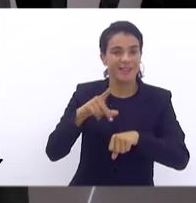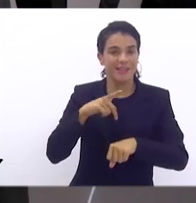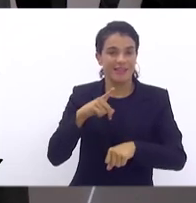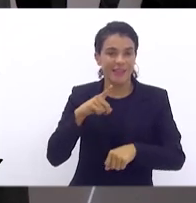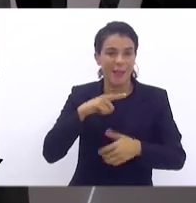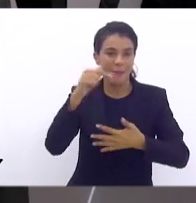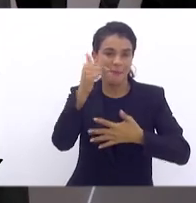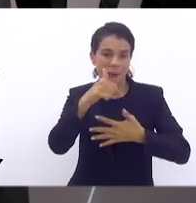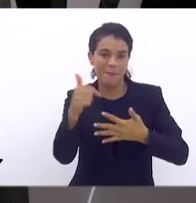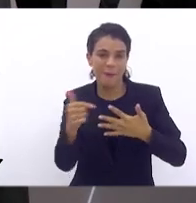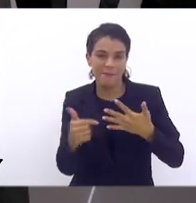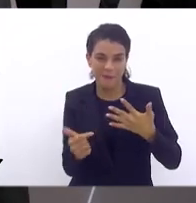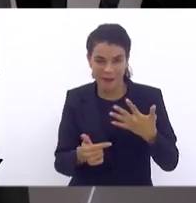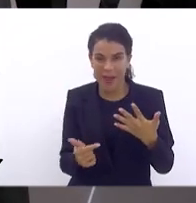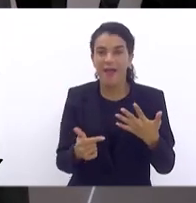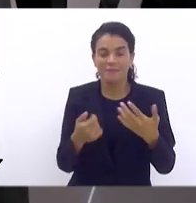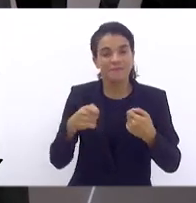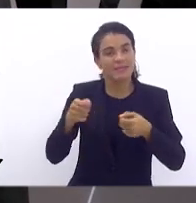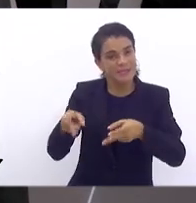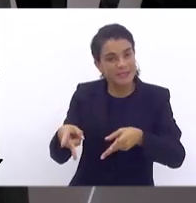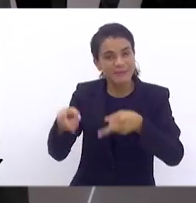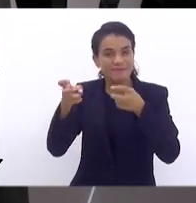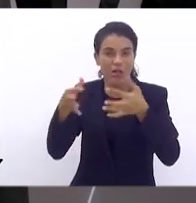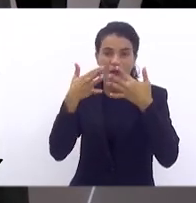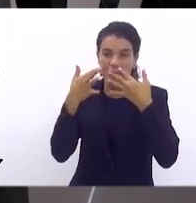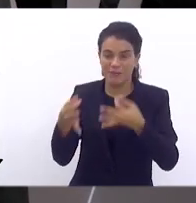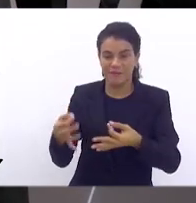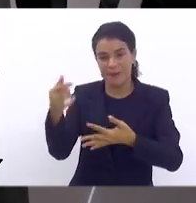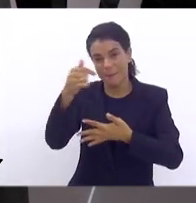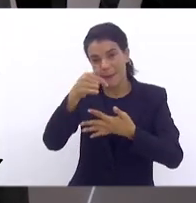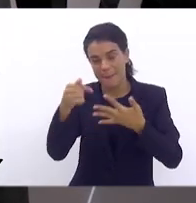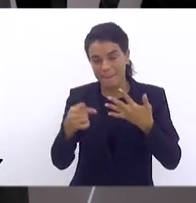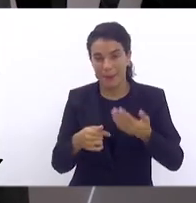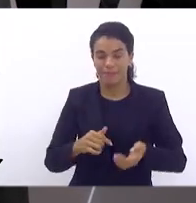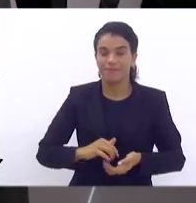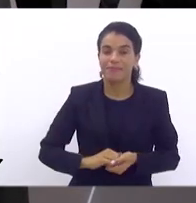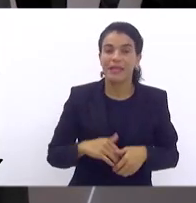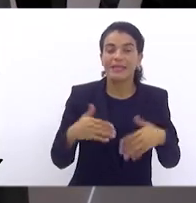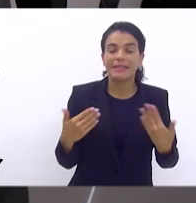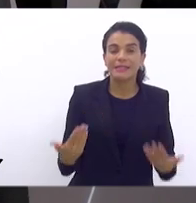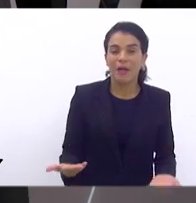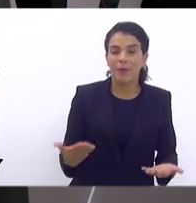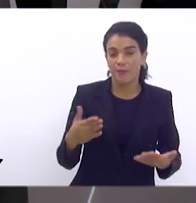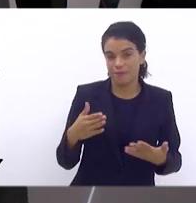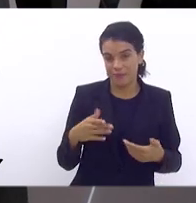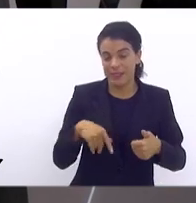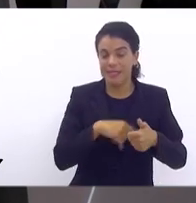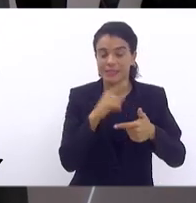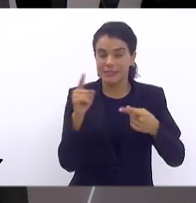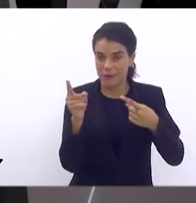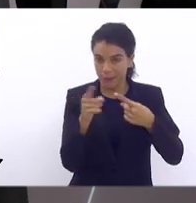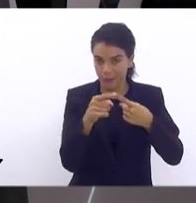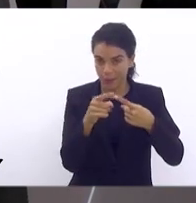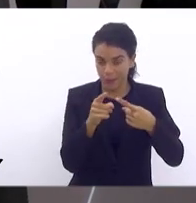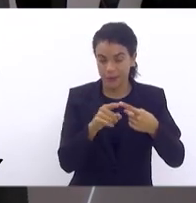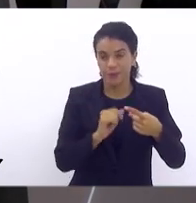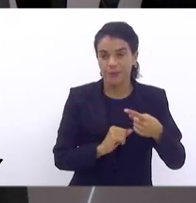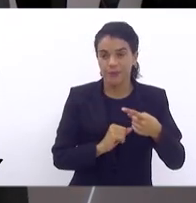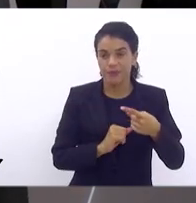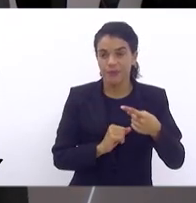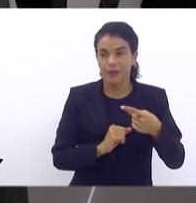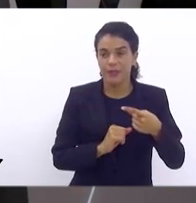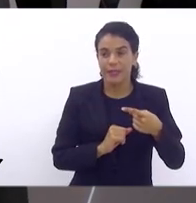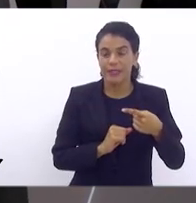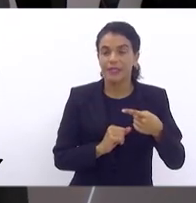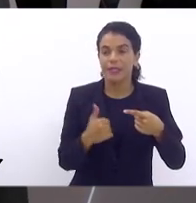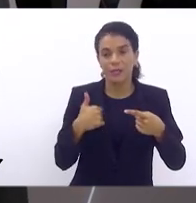que observar né Essas essas questões Então isso é um ponto que eu